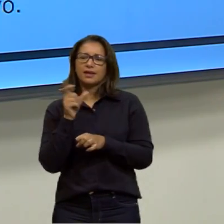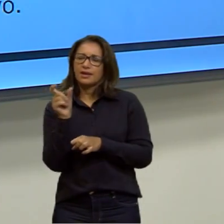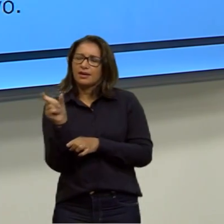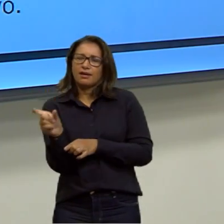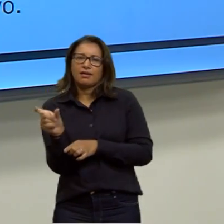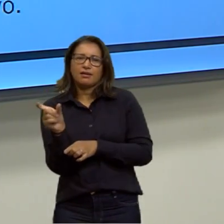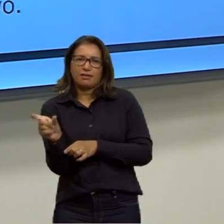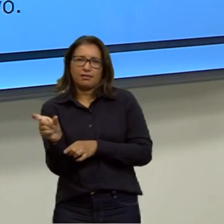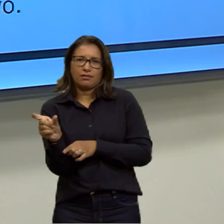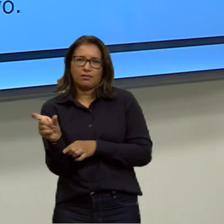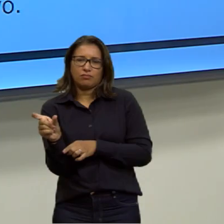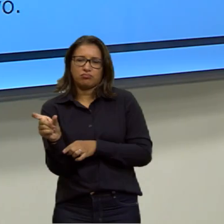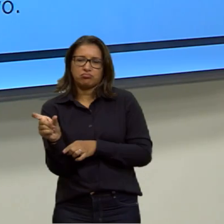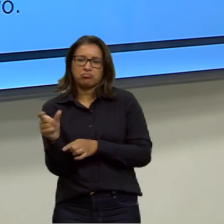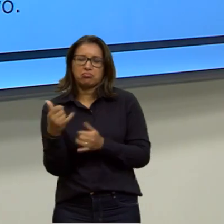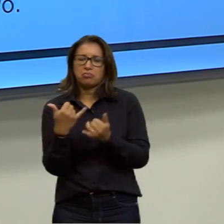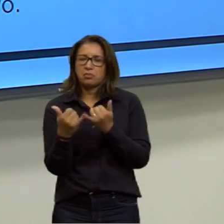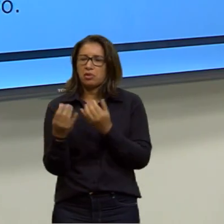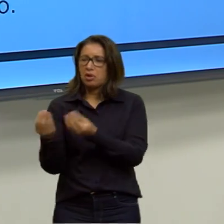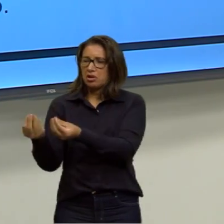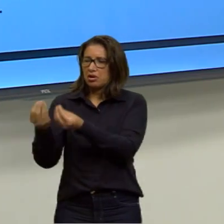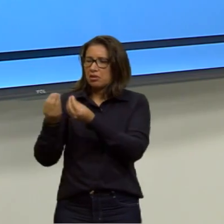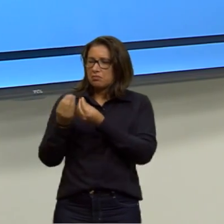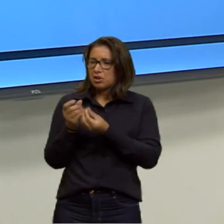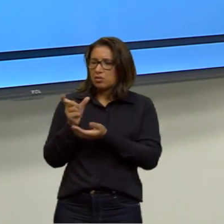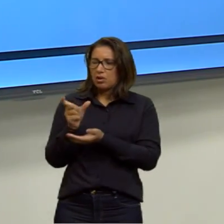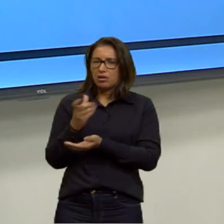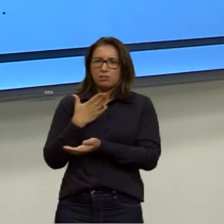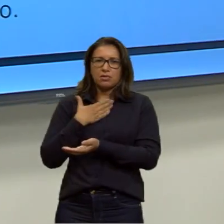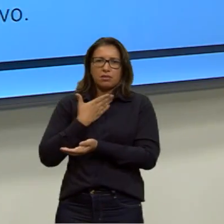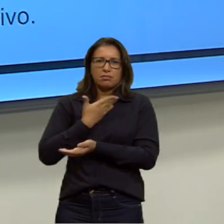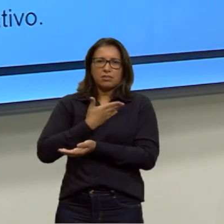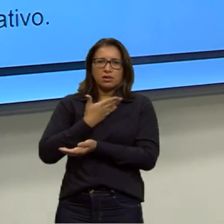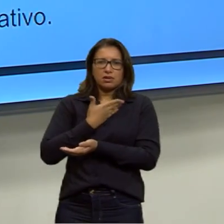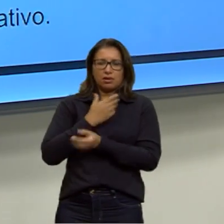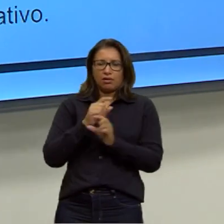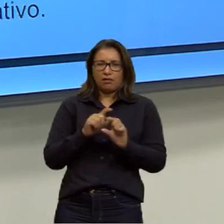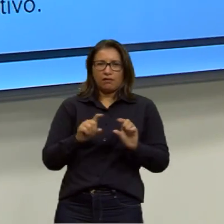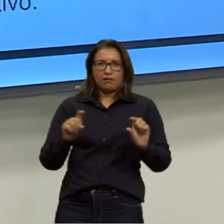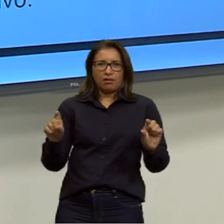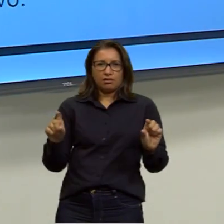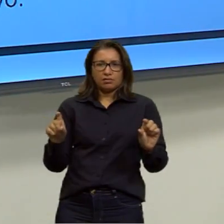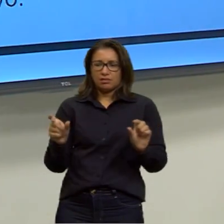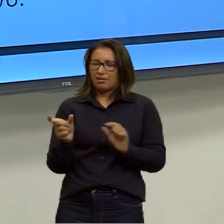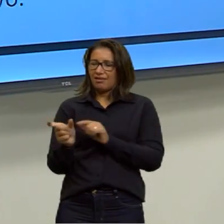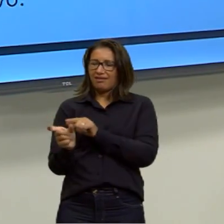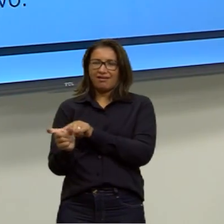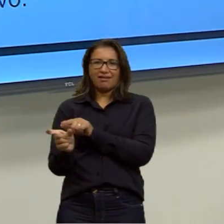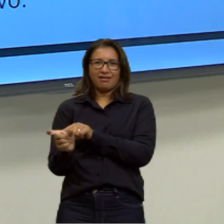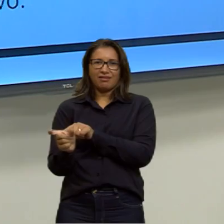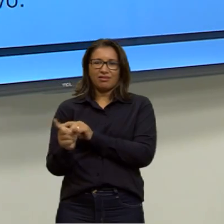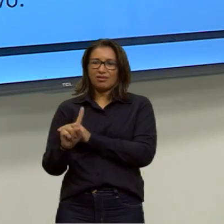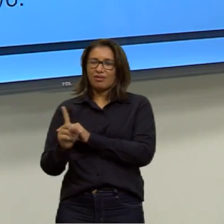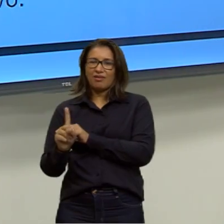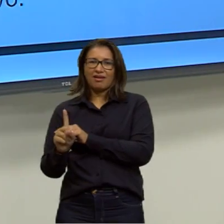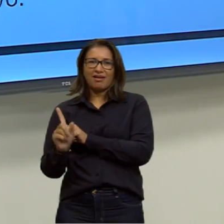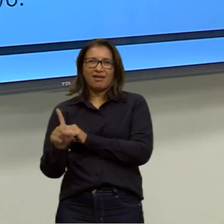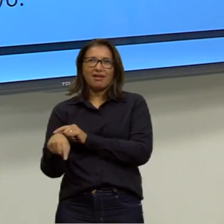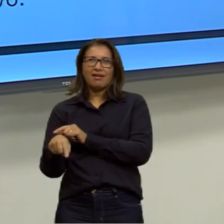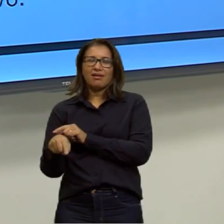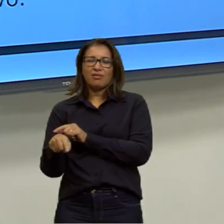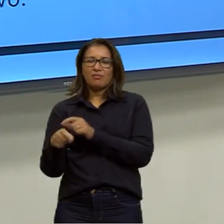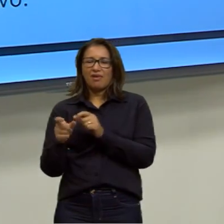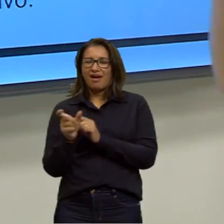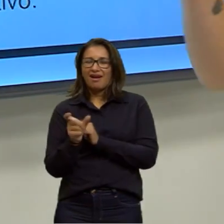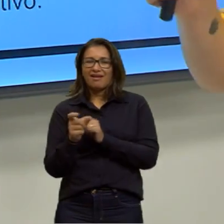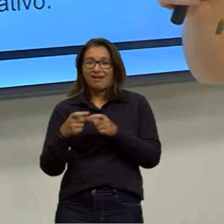cartão eu recebi um cartão da minha amiga cartão não é uma casa grande a